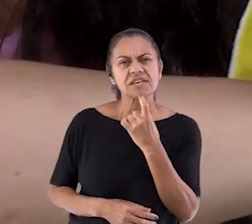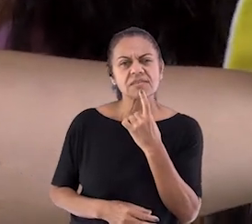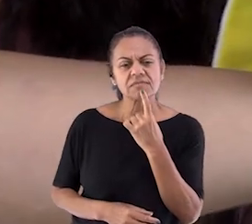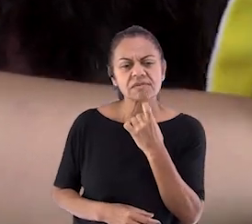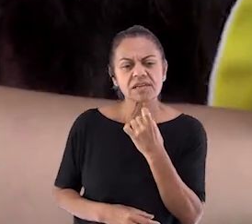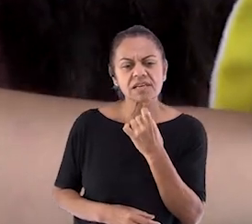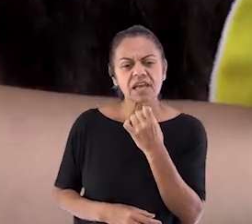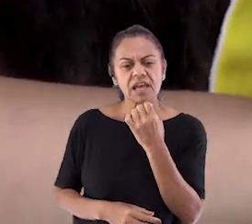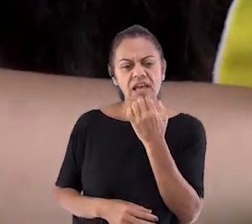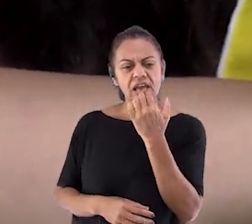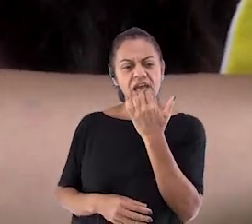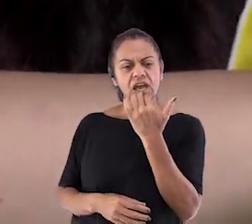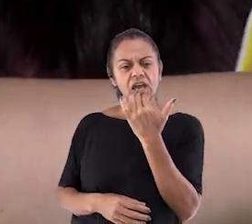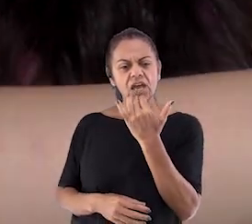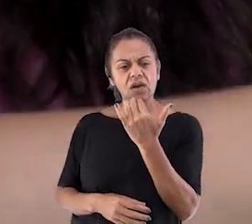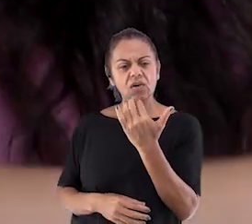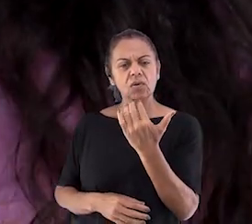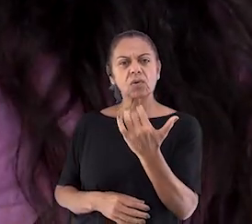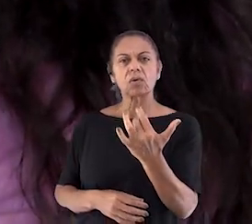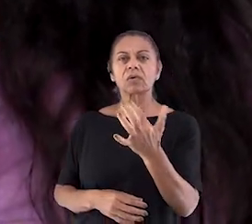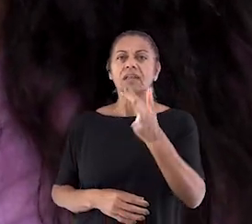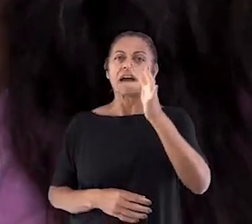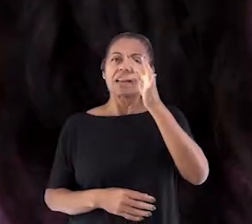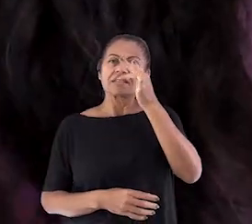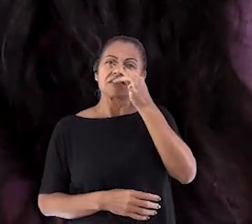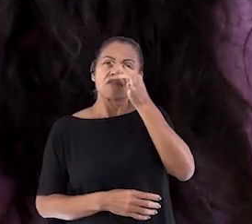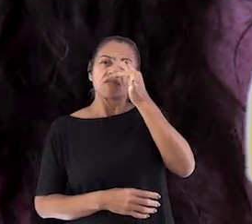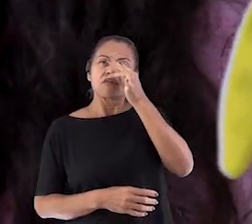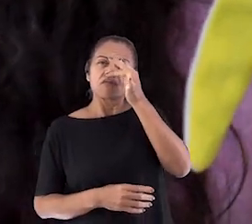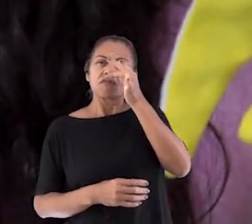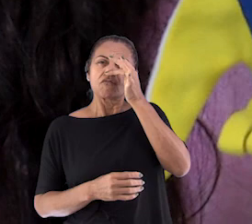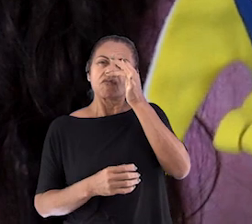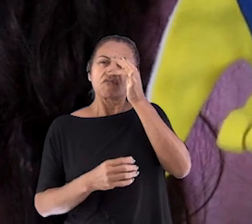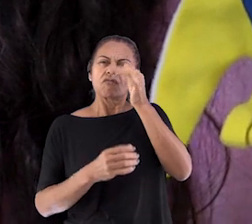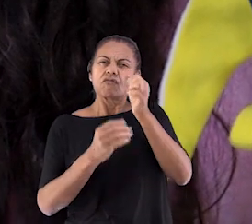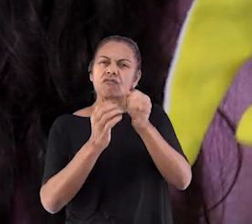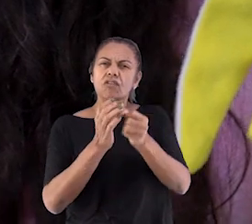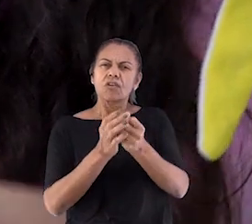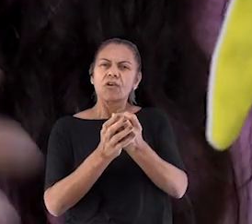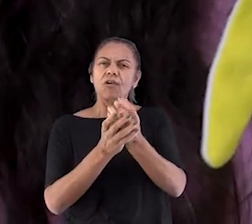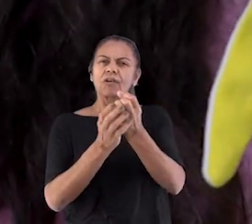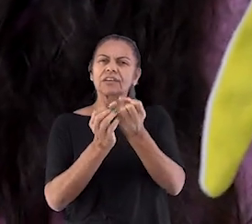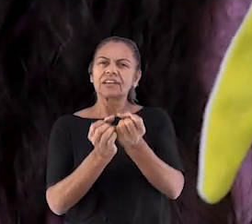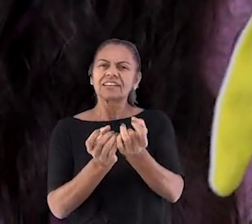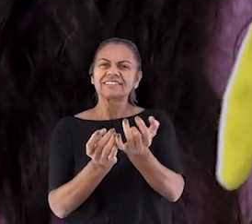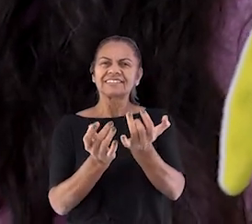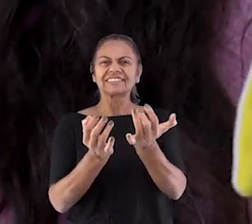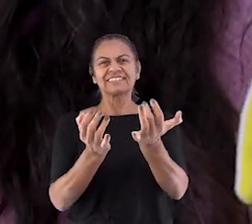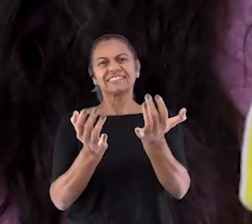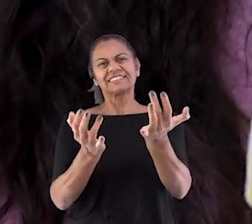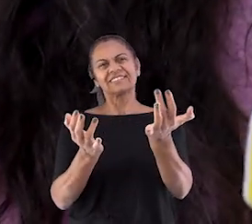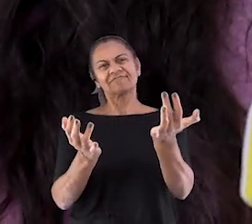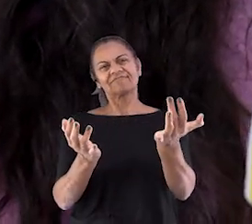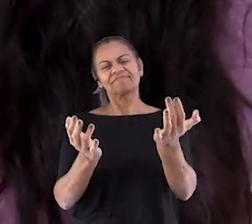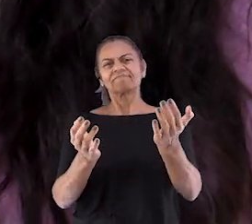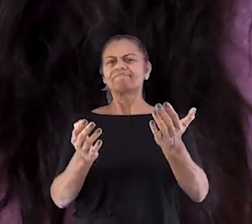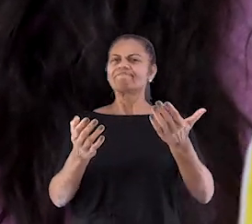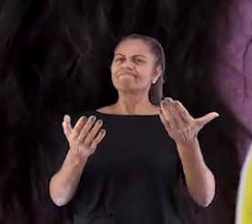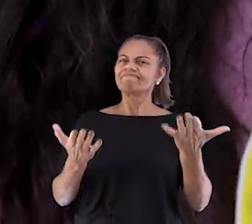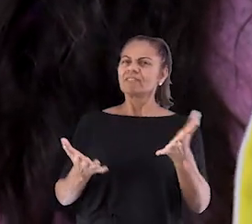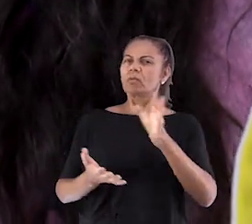vermelho? Vermelho é a cor das flores. O amor é